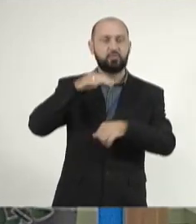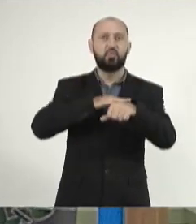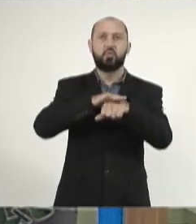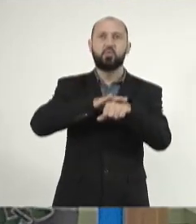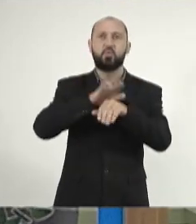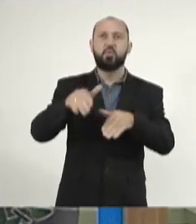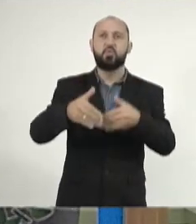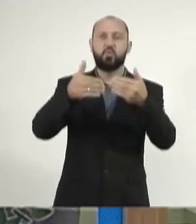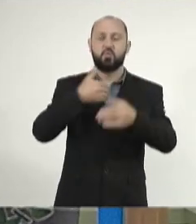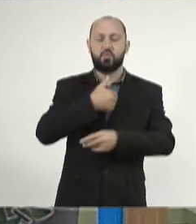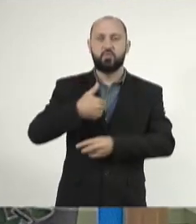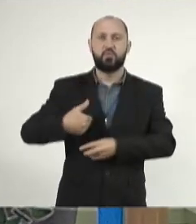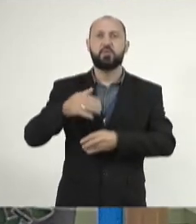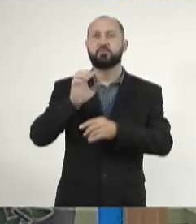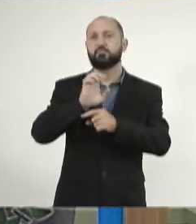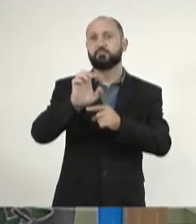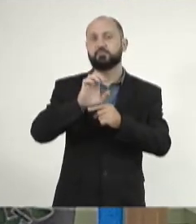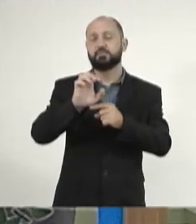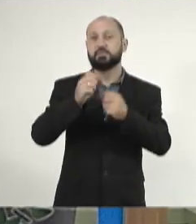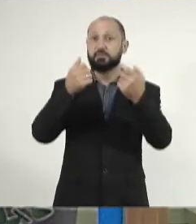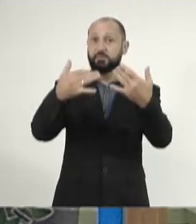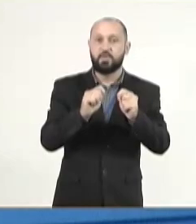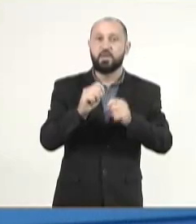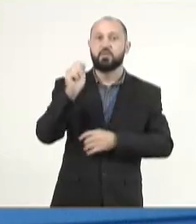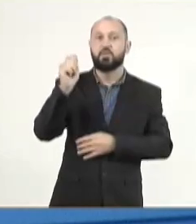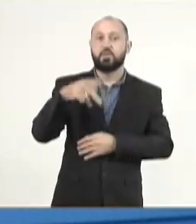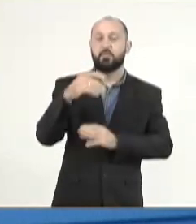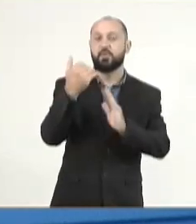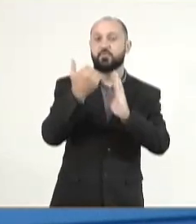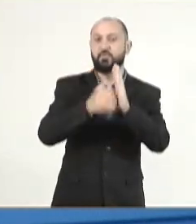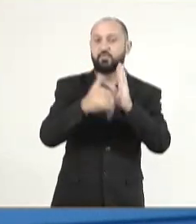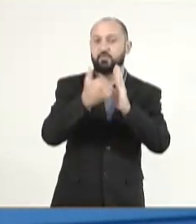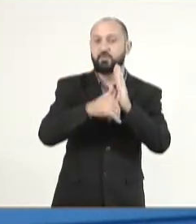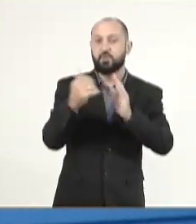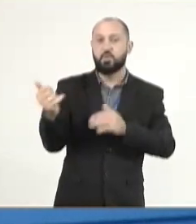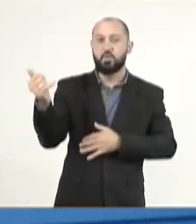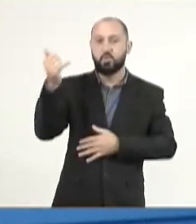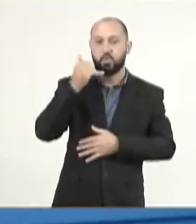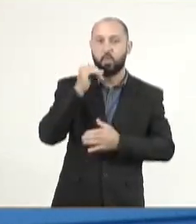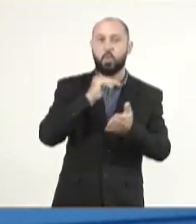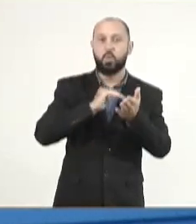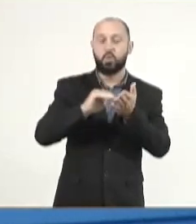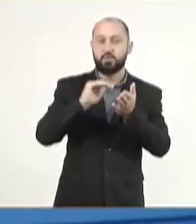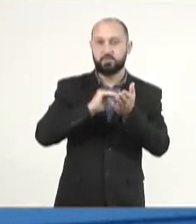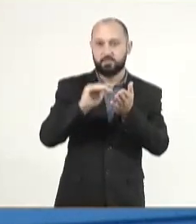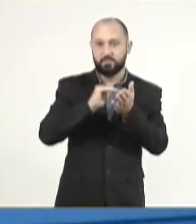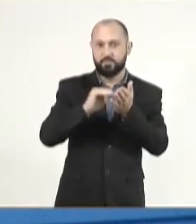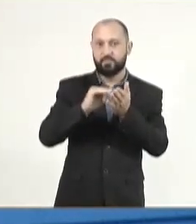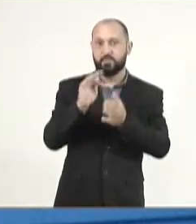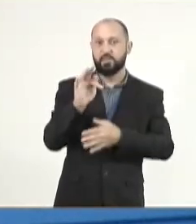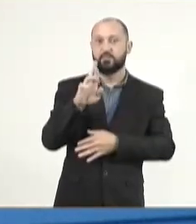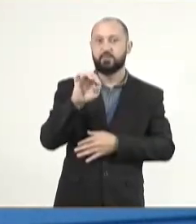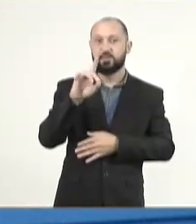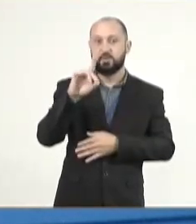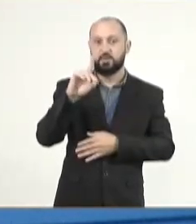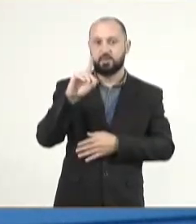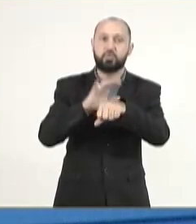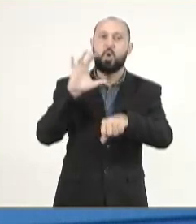Legislativo. Que comunicado pelo primeiro secretário, que é ambientalista, como ato